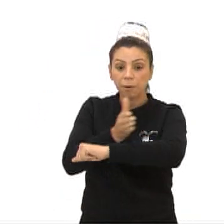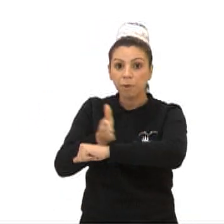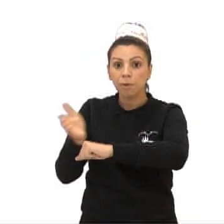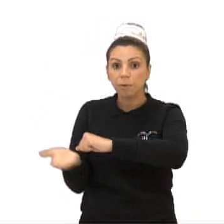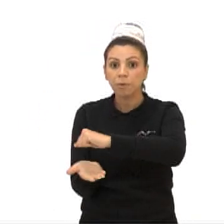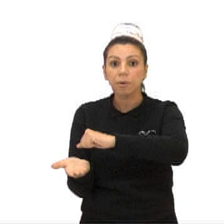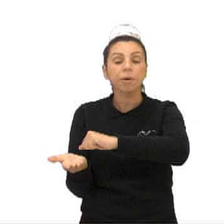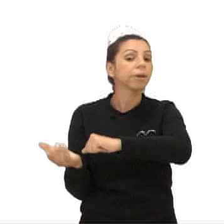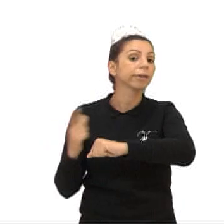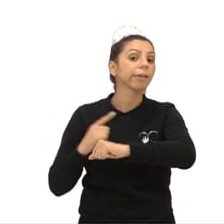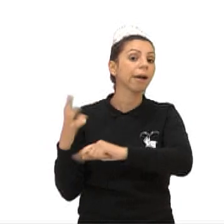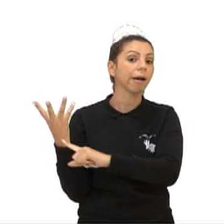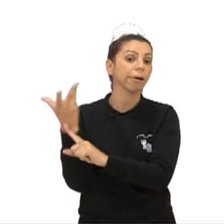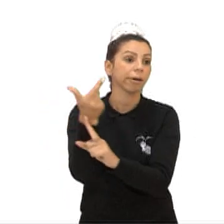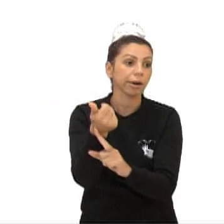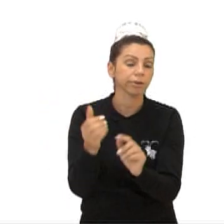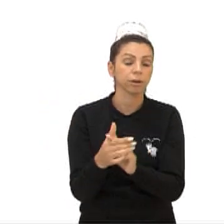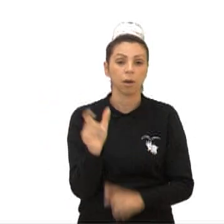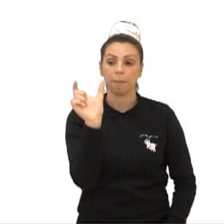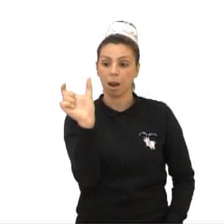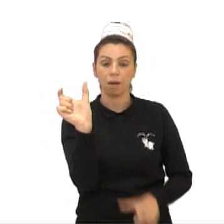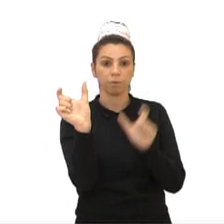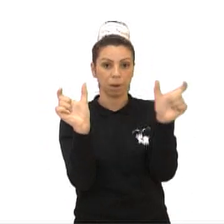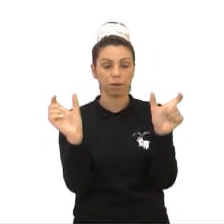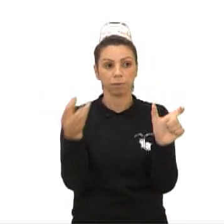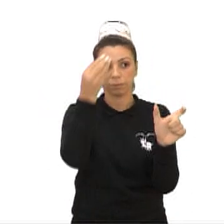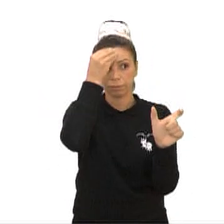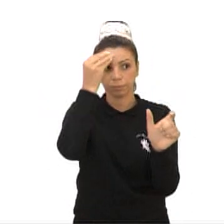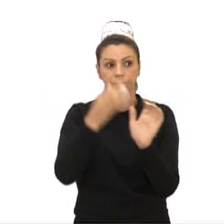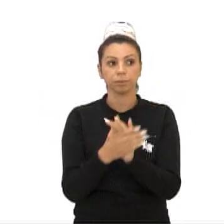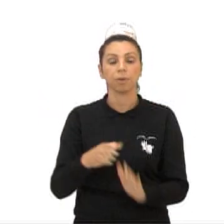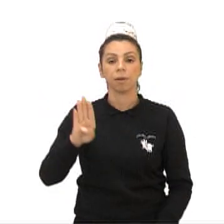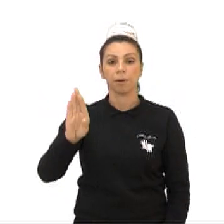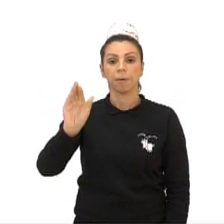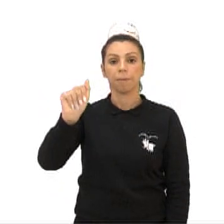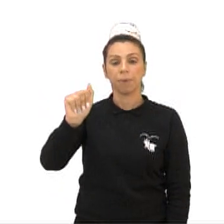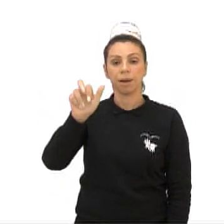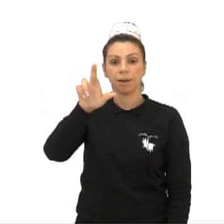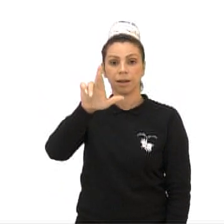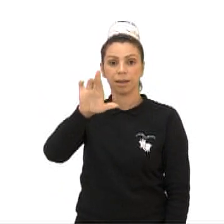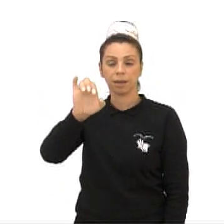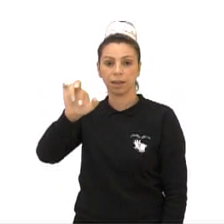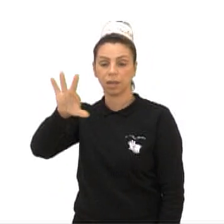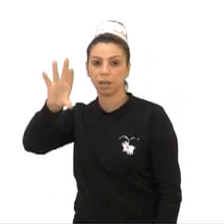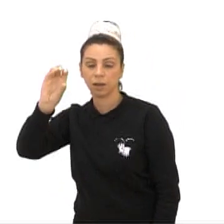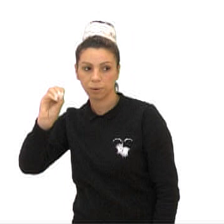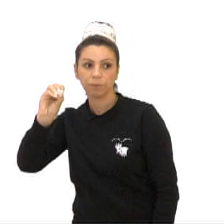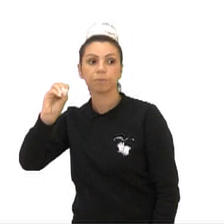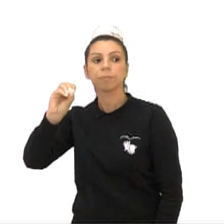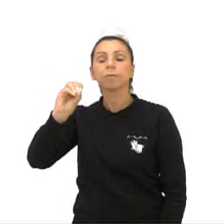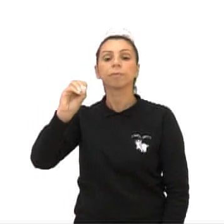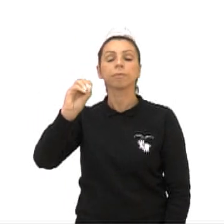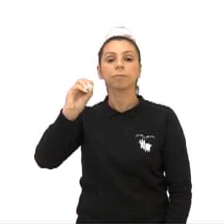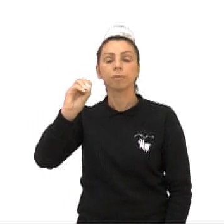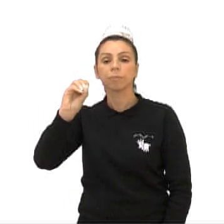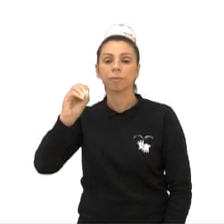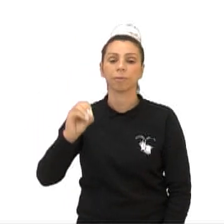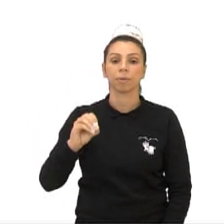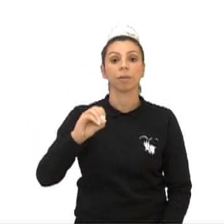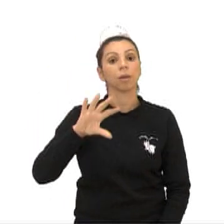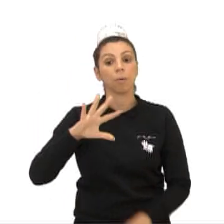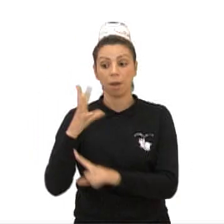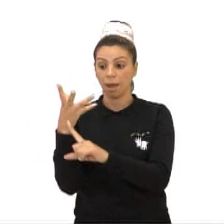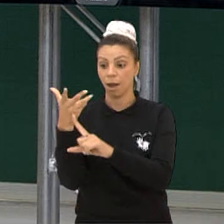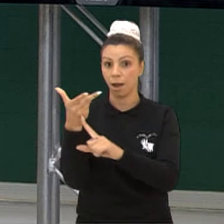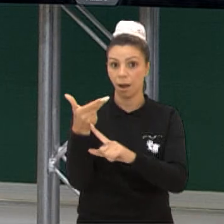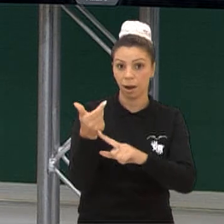bem interessante. A gente vai memorizar duas palavras. A primeira palavra barreiro, a segunda palavra Nero-Rei. Barreiro a gente vai colocar na arte moderna. Lembrando